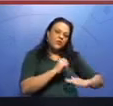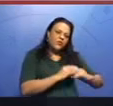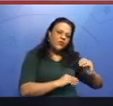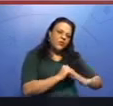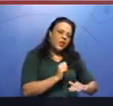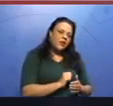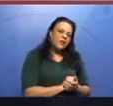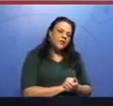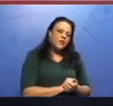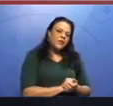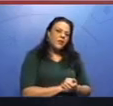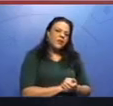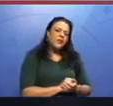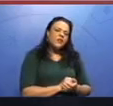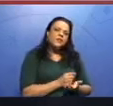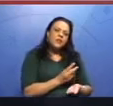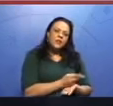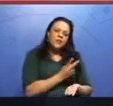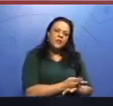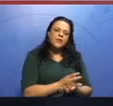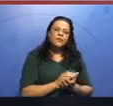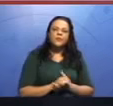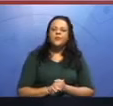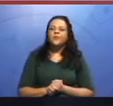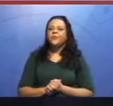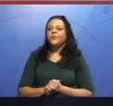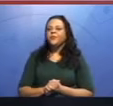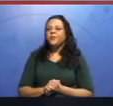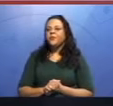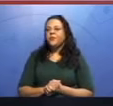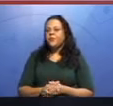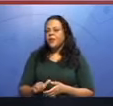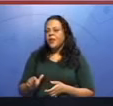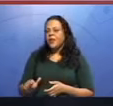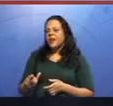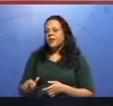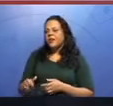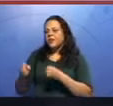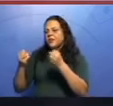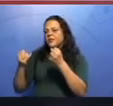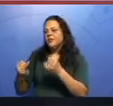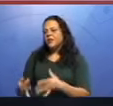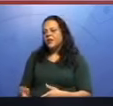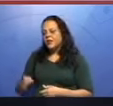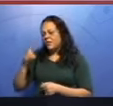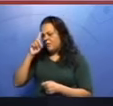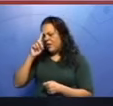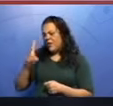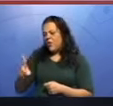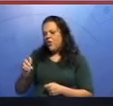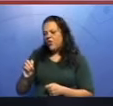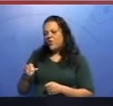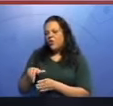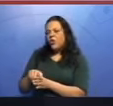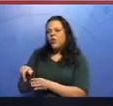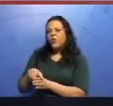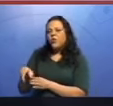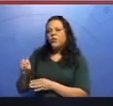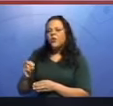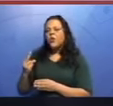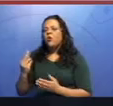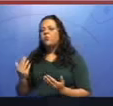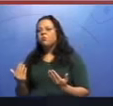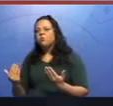oração explicativa é usada quando a oração anterior exprime uma ordem, um conselho ou então uma suposição.